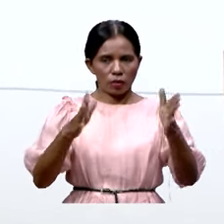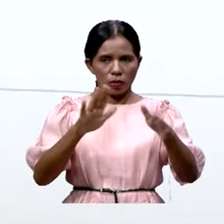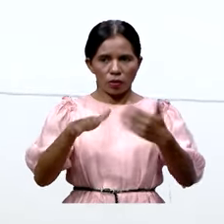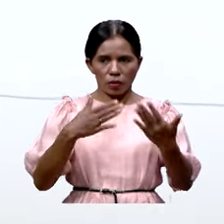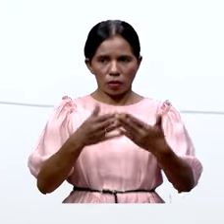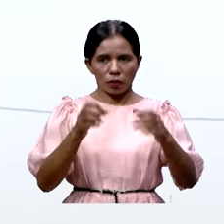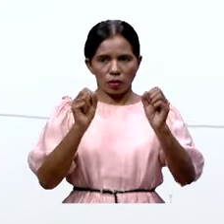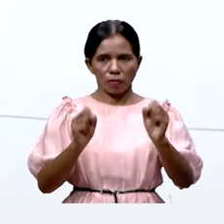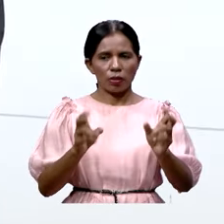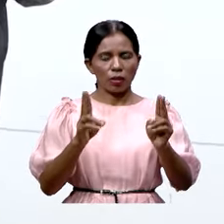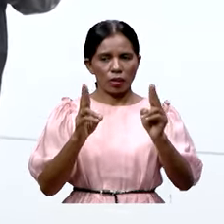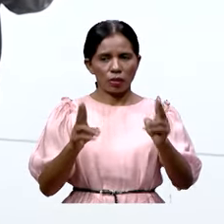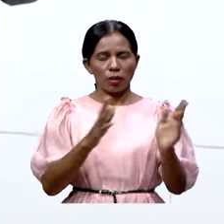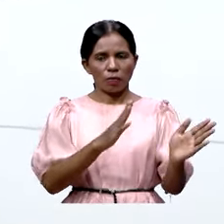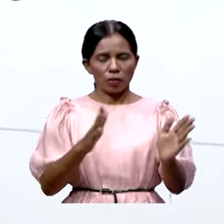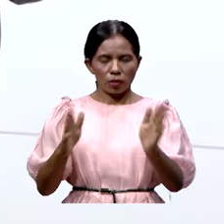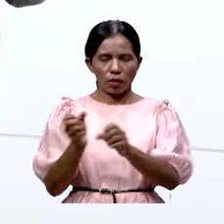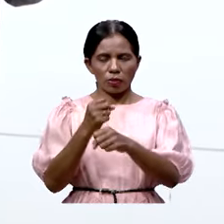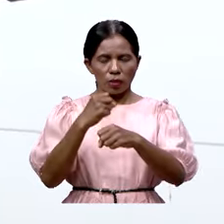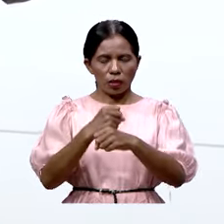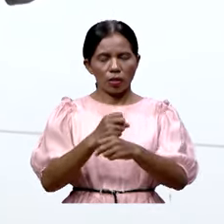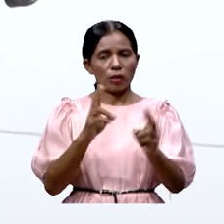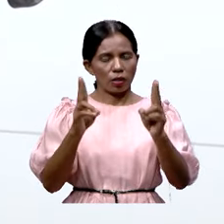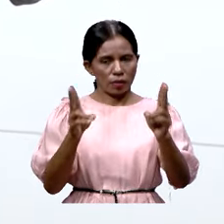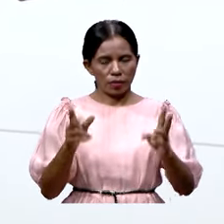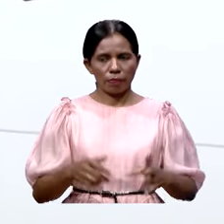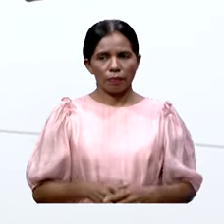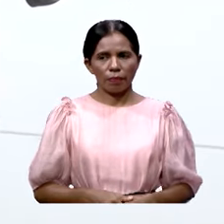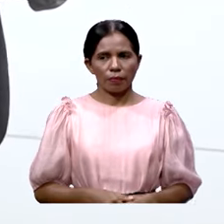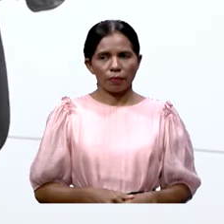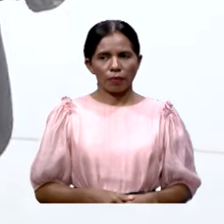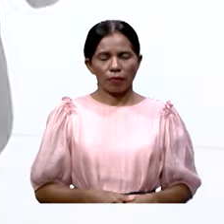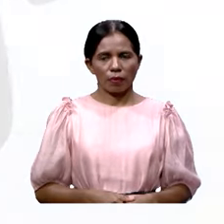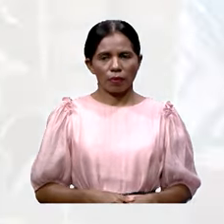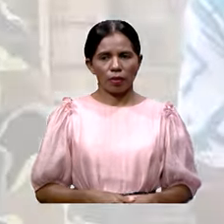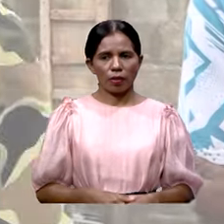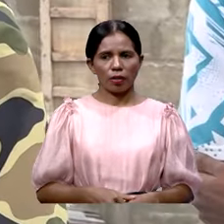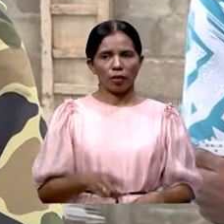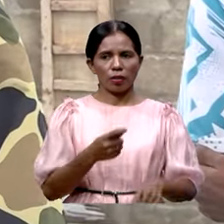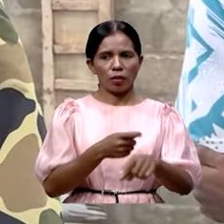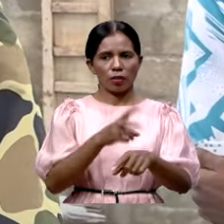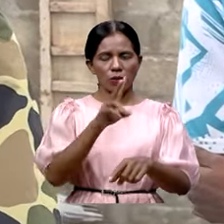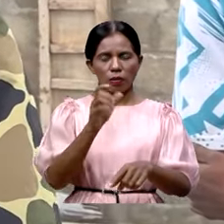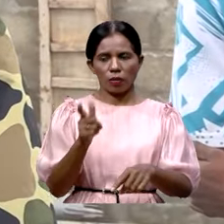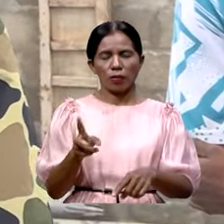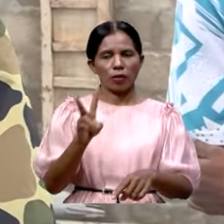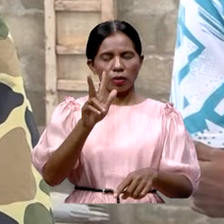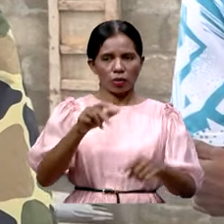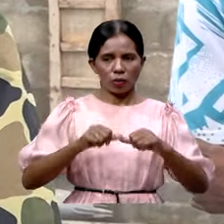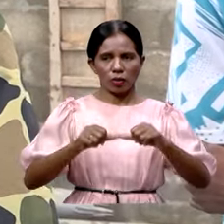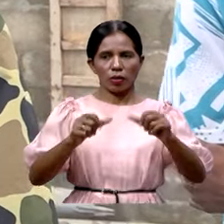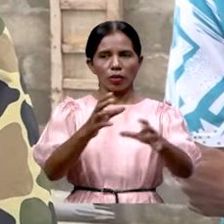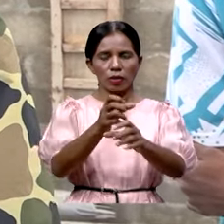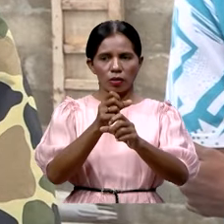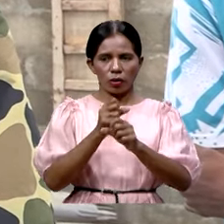a tu bele acelera lá este processo construção, né? Esse mandato foi, e ao mesmo tempo, e a 2023 continua ona, assim o